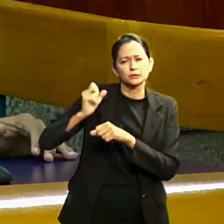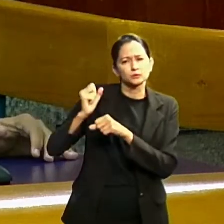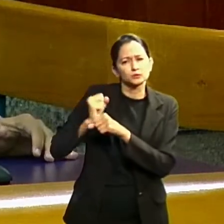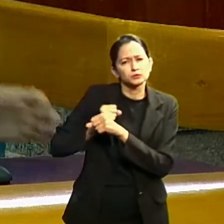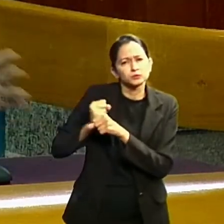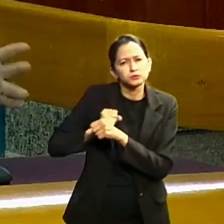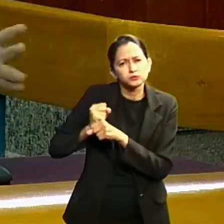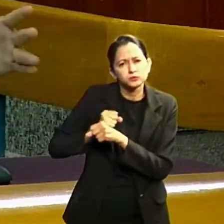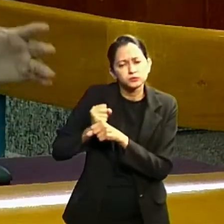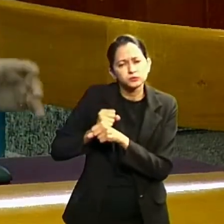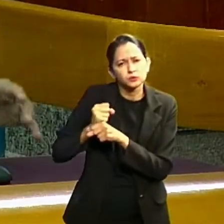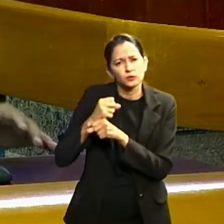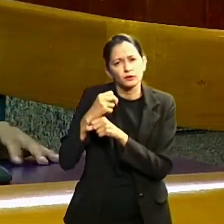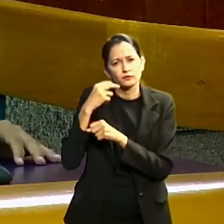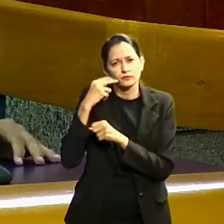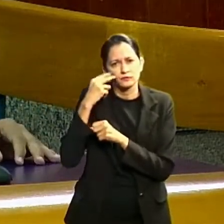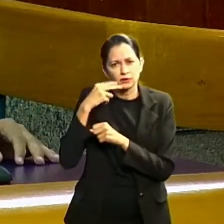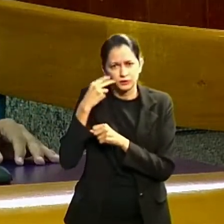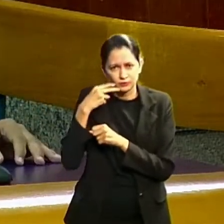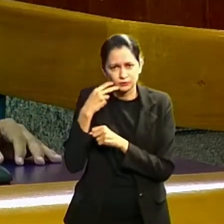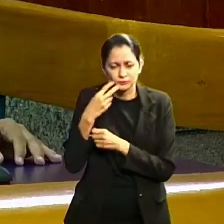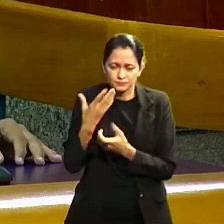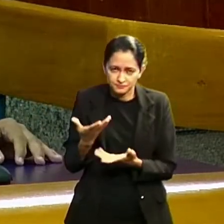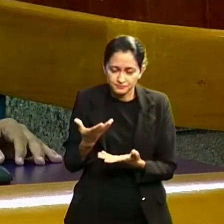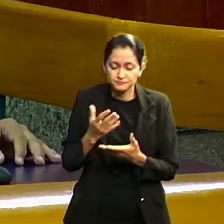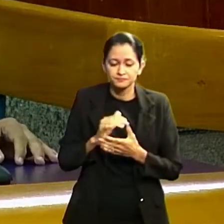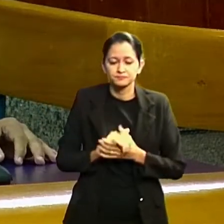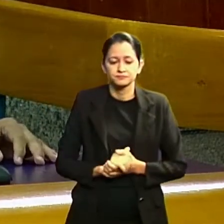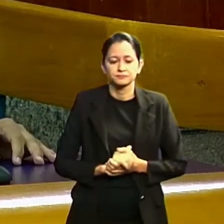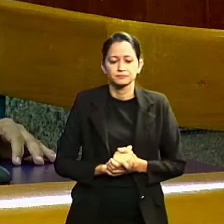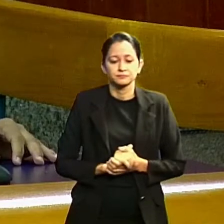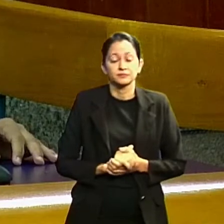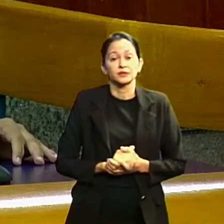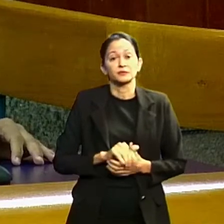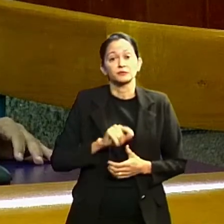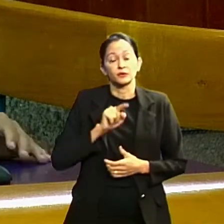um vereador de larga experiência